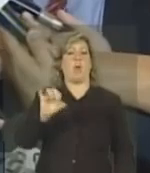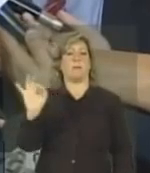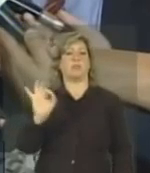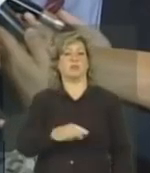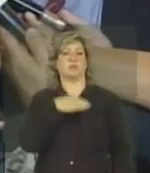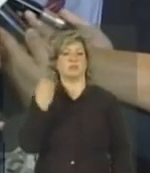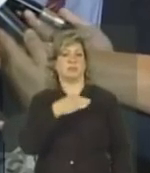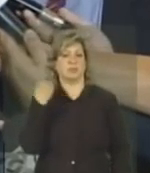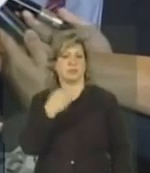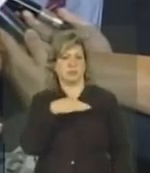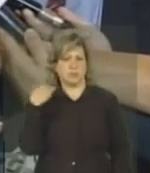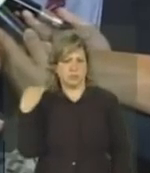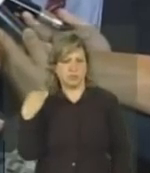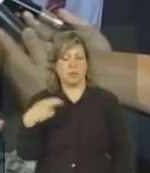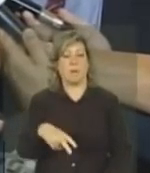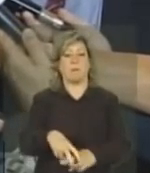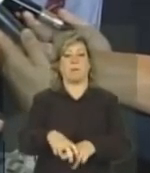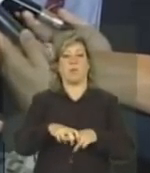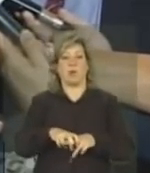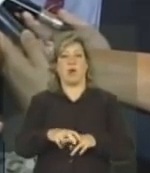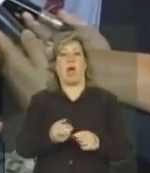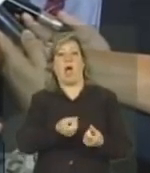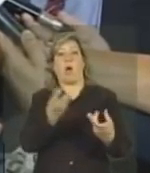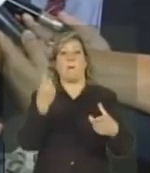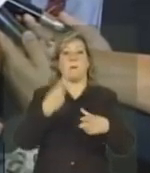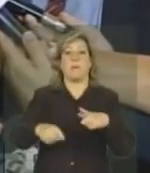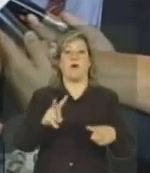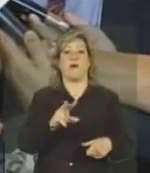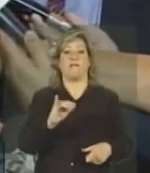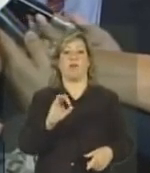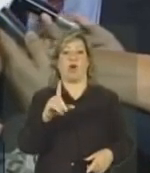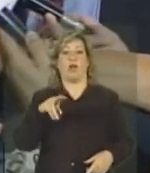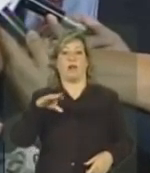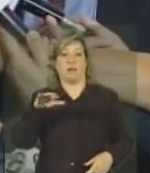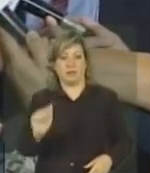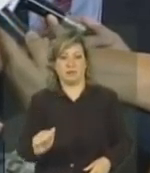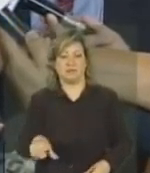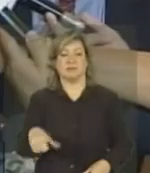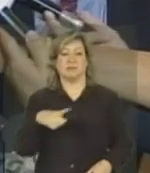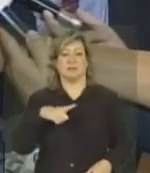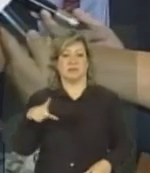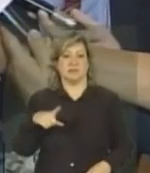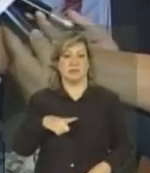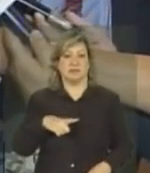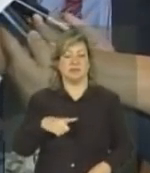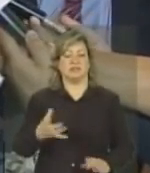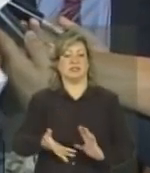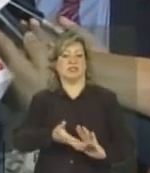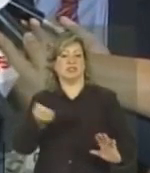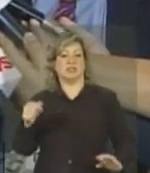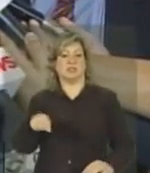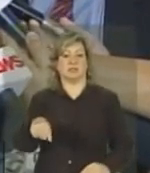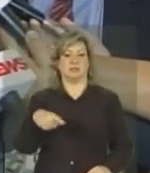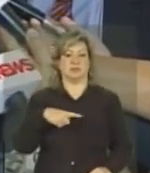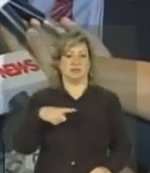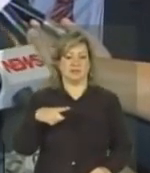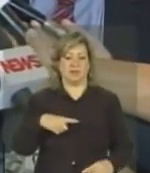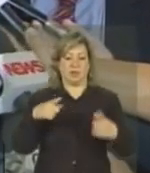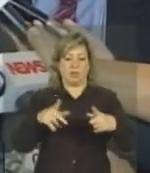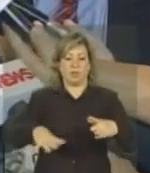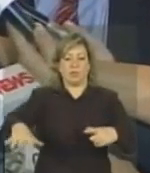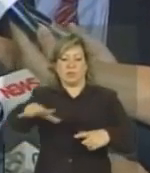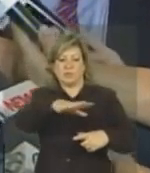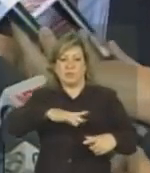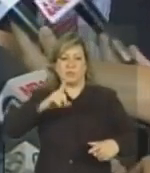59% morreram decorrente de alguma situação de violência, ou seja, retirar as pessoas do espaço da violência pode ser decisivo para proteger a vida